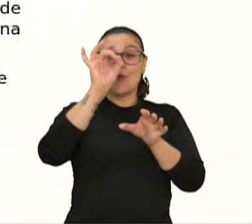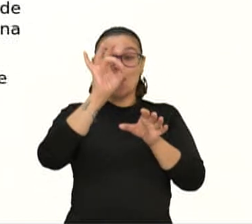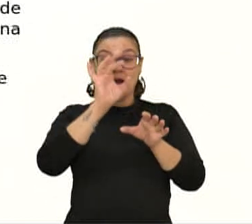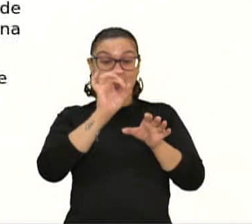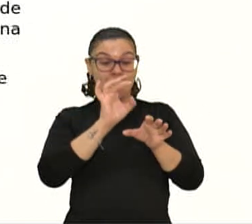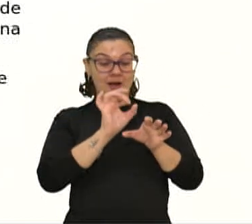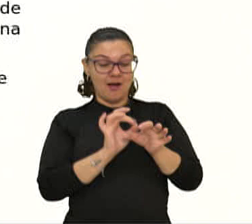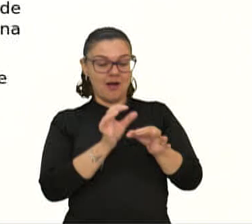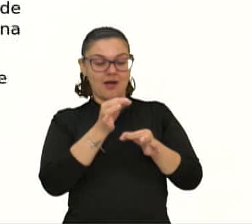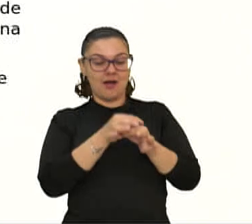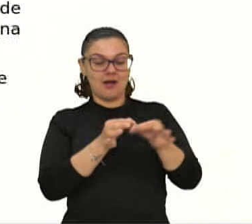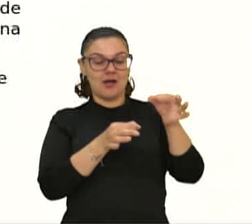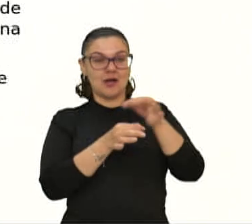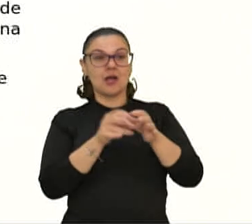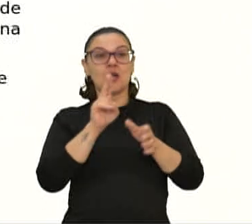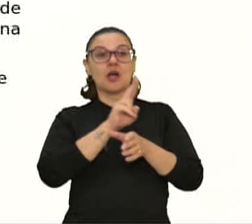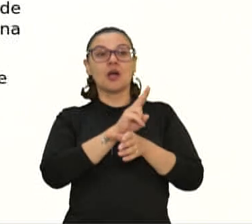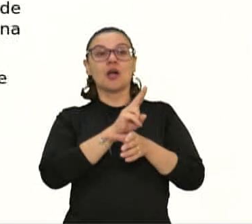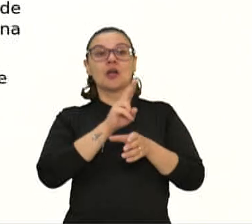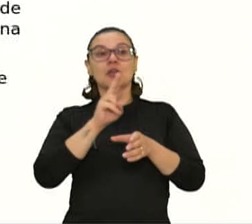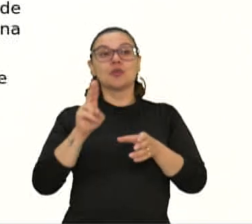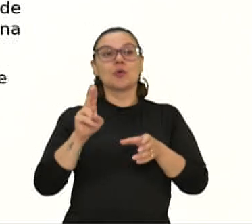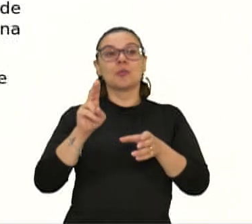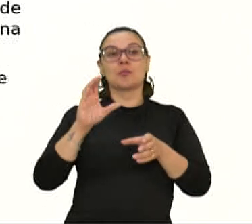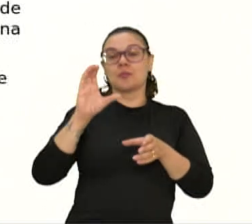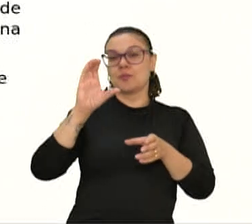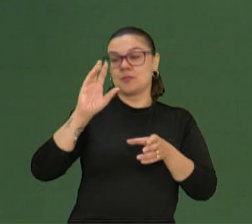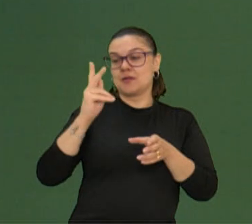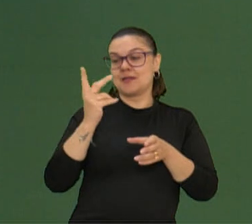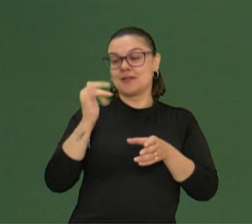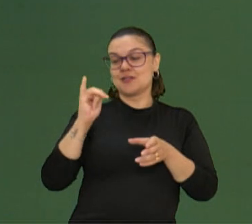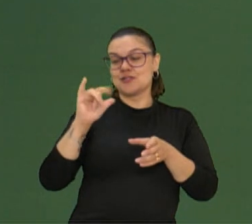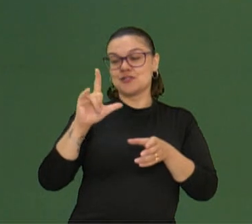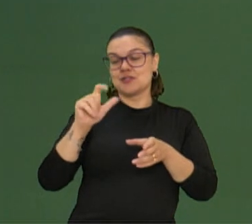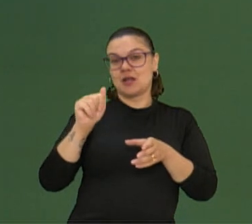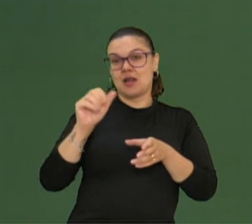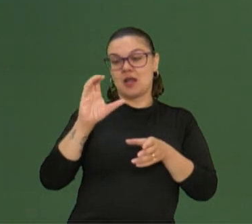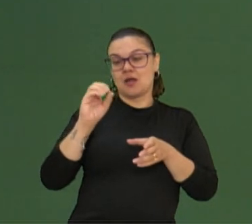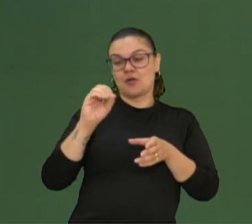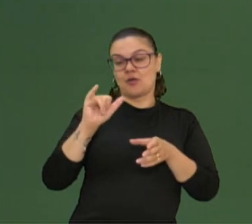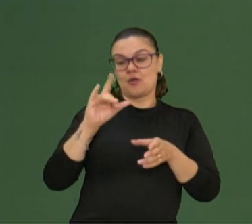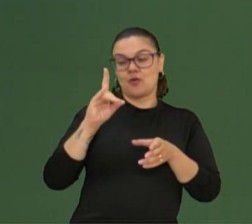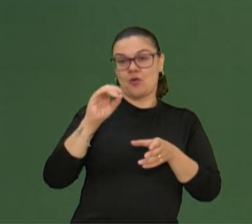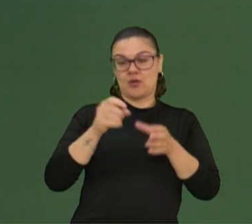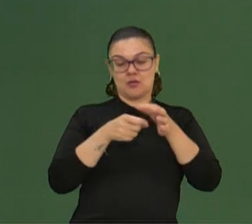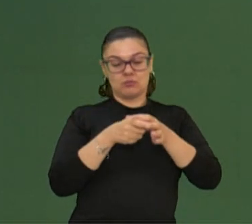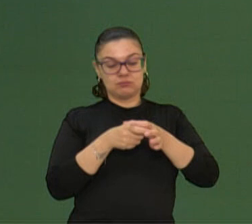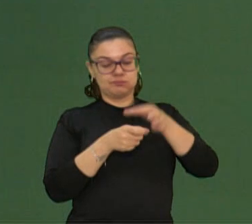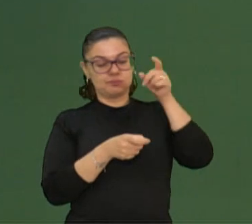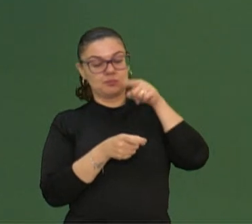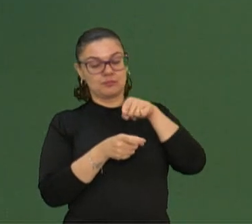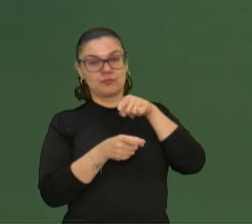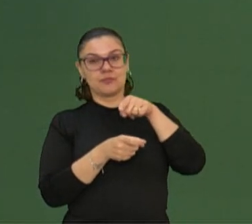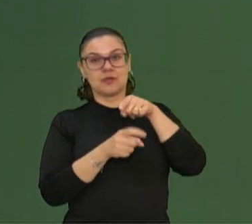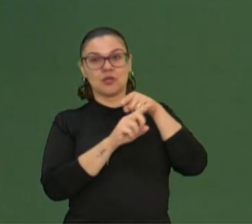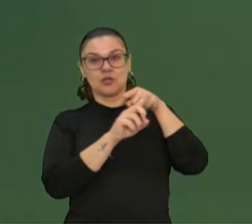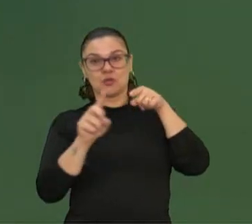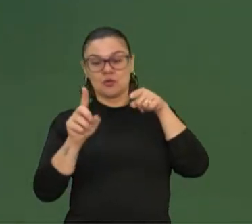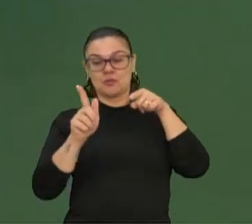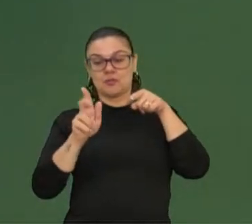moedinha, tilacoide. Todas as pilhas de uma todas as moedas de uma mesma pilha,